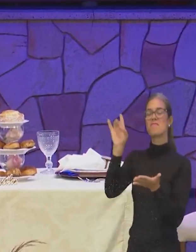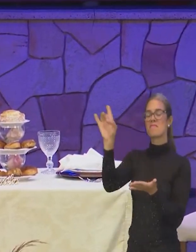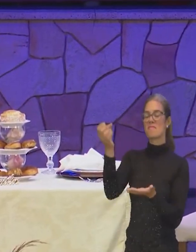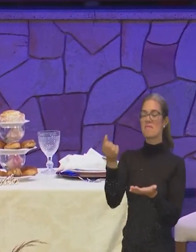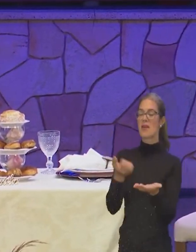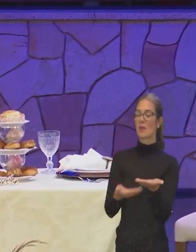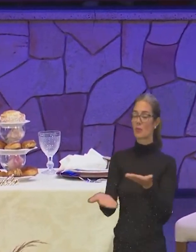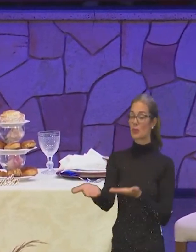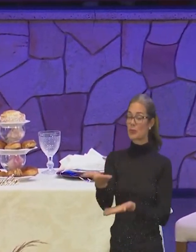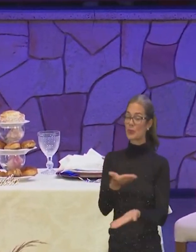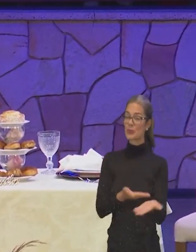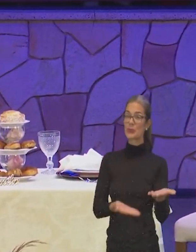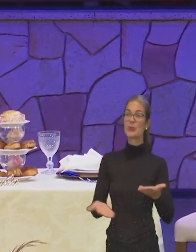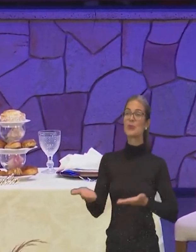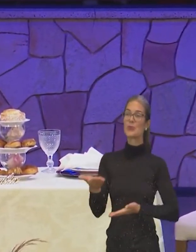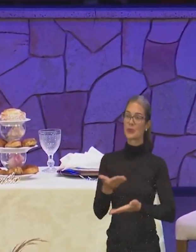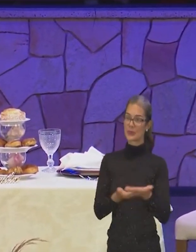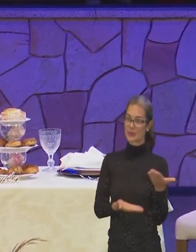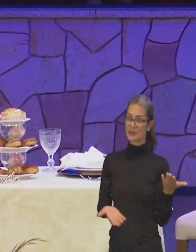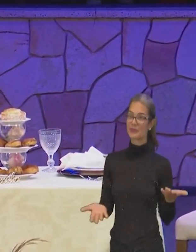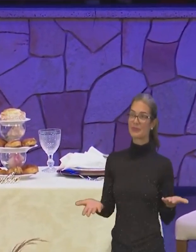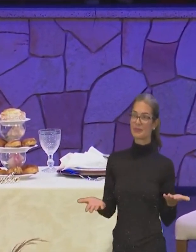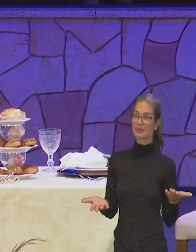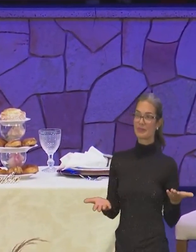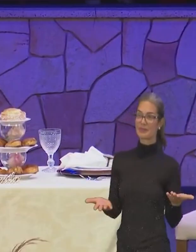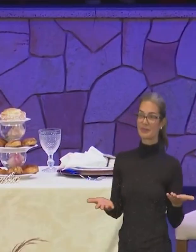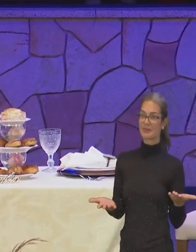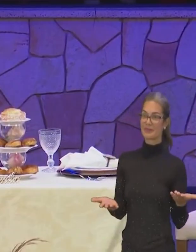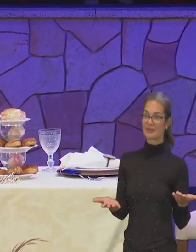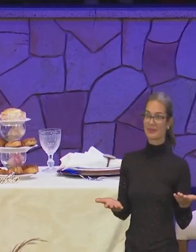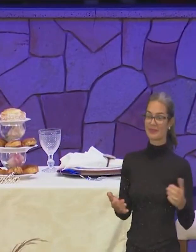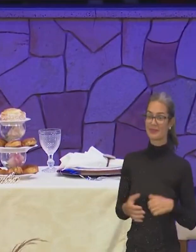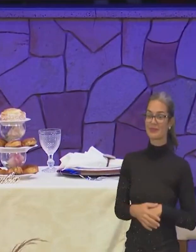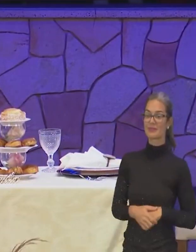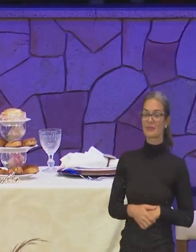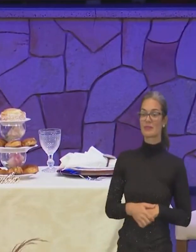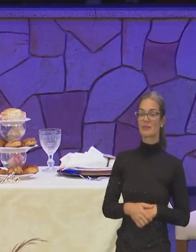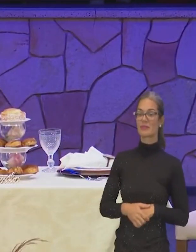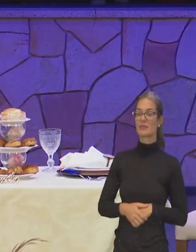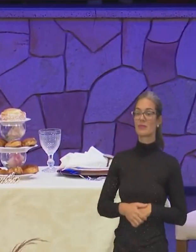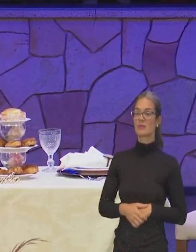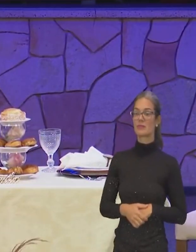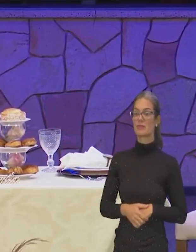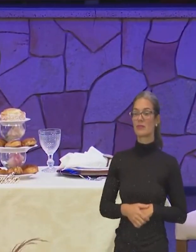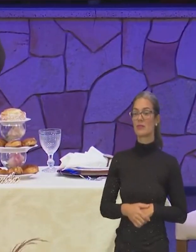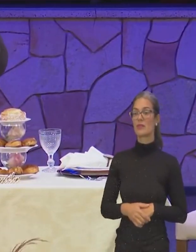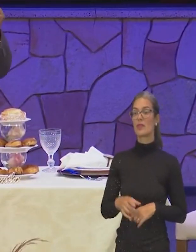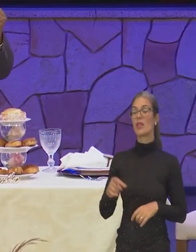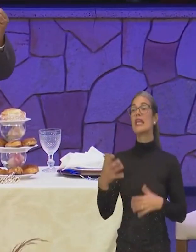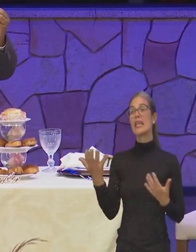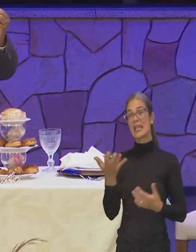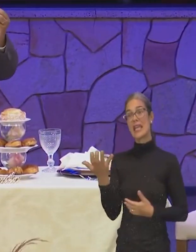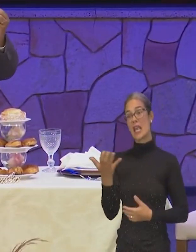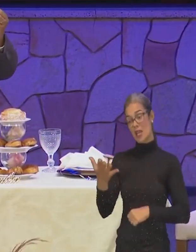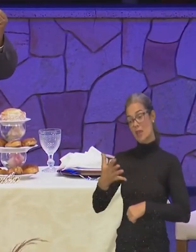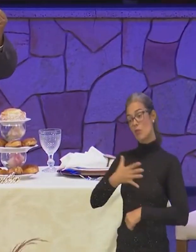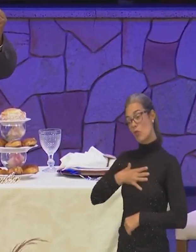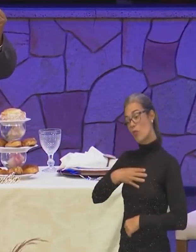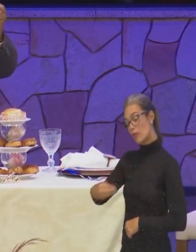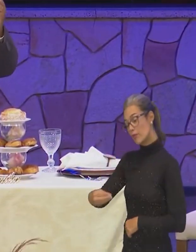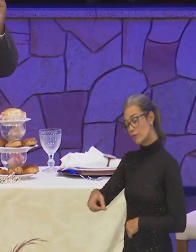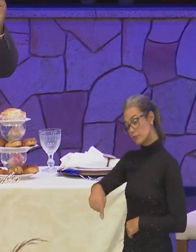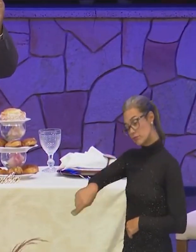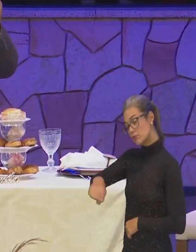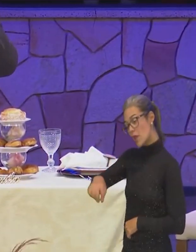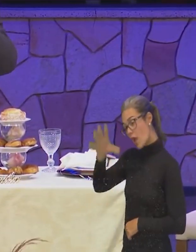Deus fez através da nossa vida como casal com os nossos filhos. E nós queremos que eles aprendam